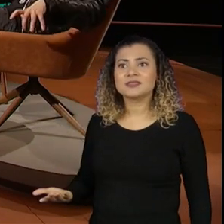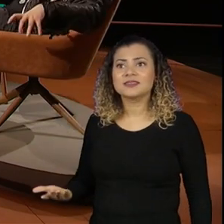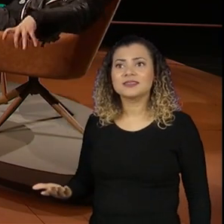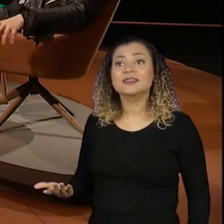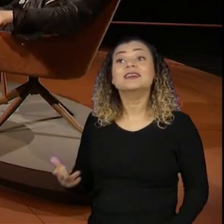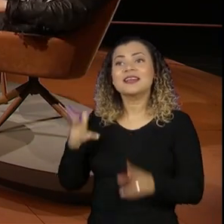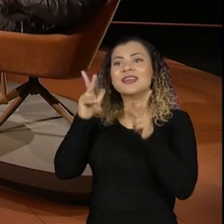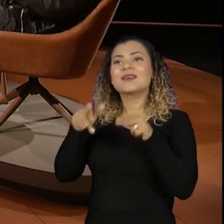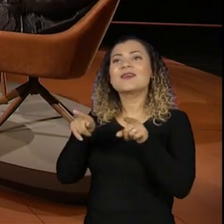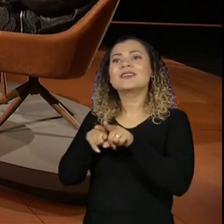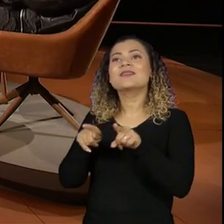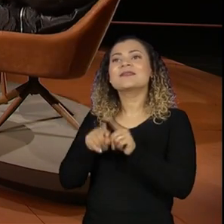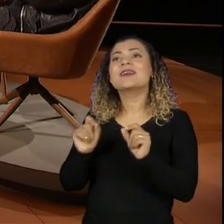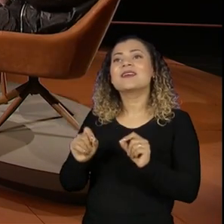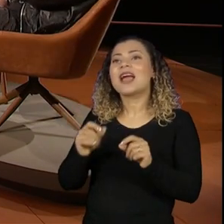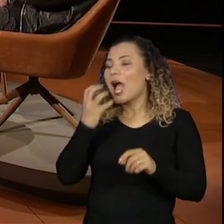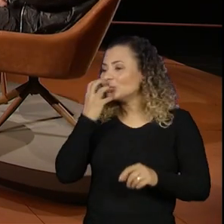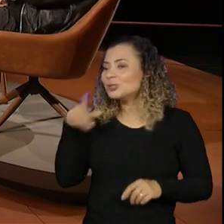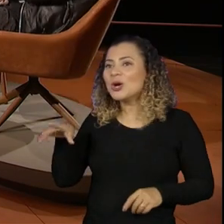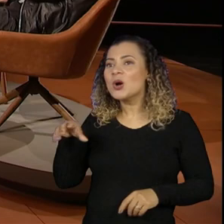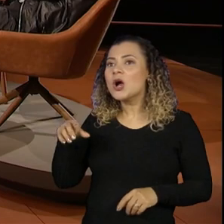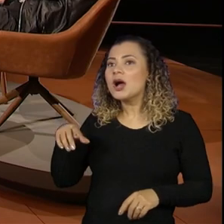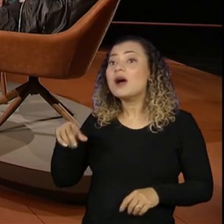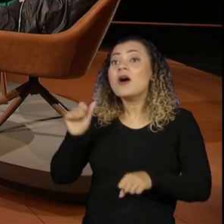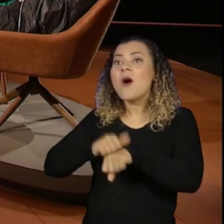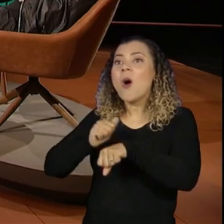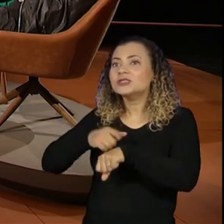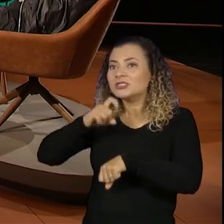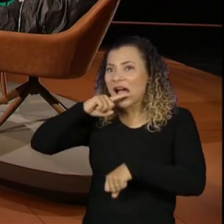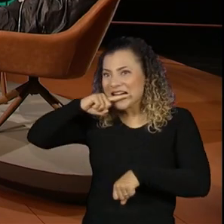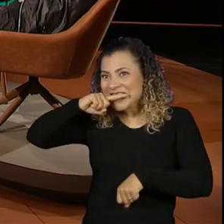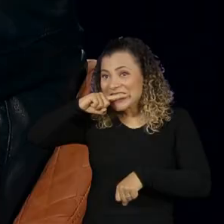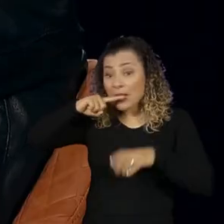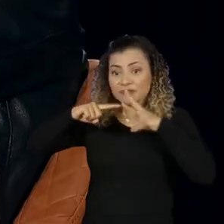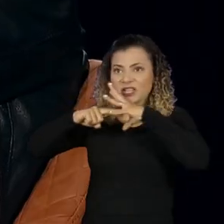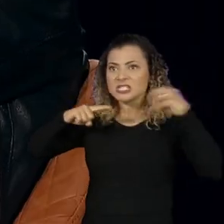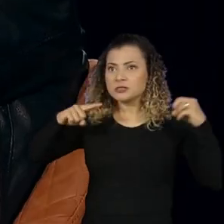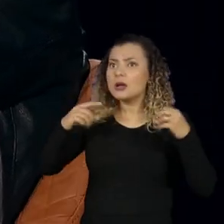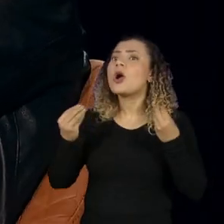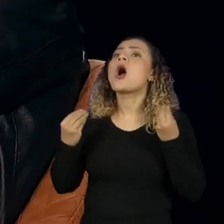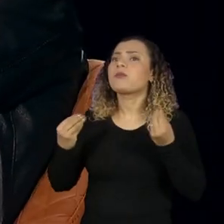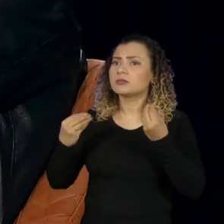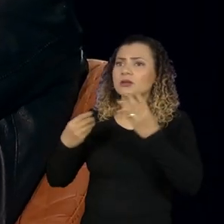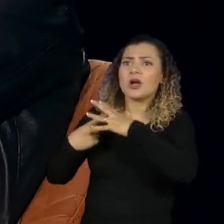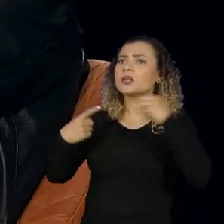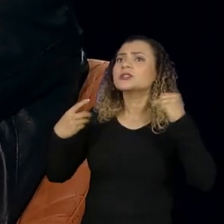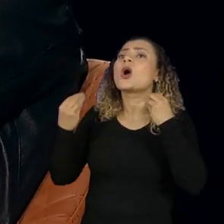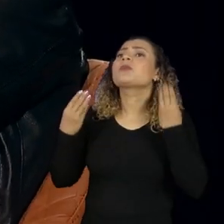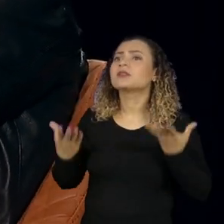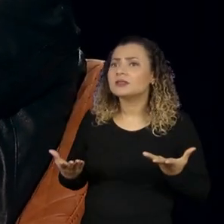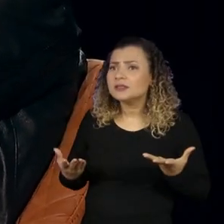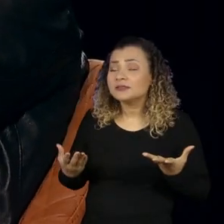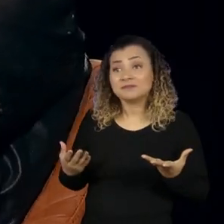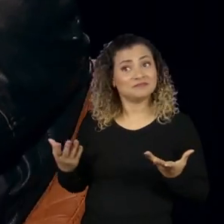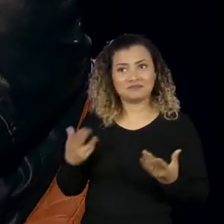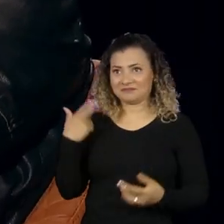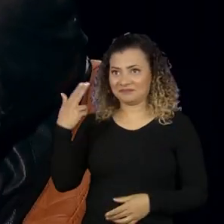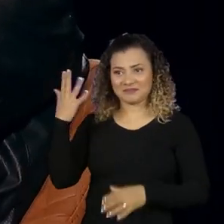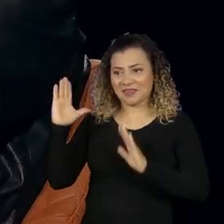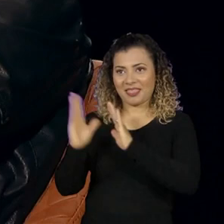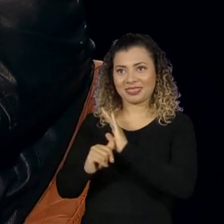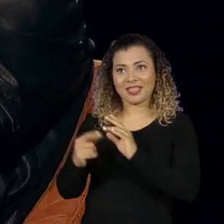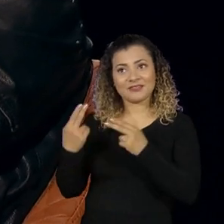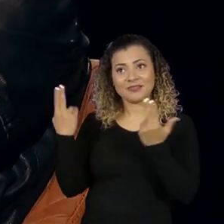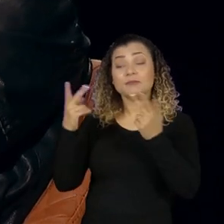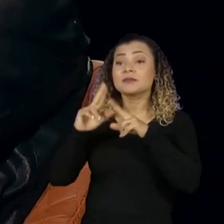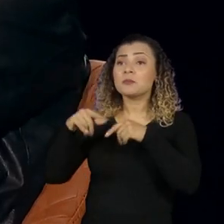igual tirar o osso do cachorro. Não se faz, né, pô? Mas aí a gente ficou amigo. Foi amigo e namorado